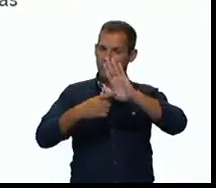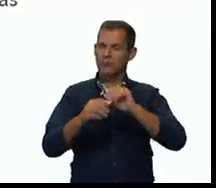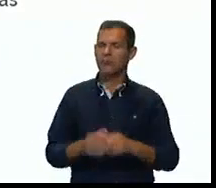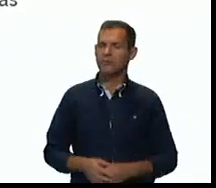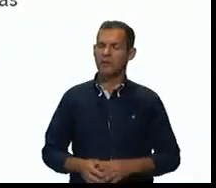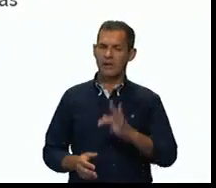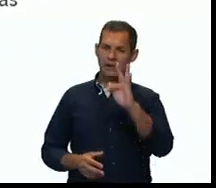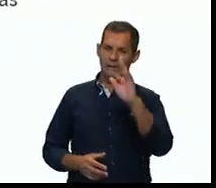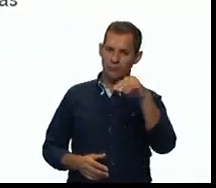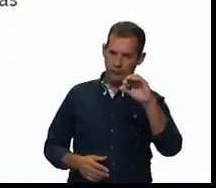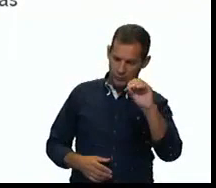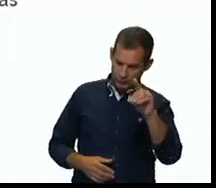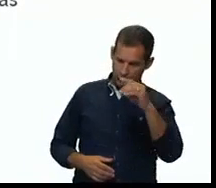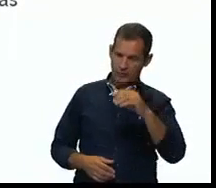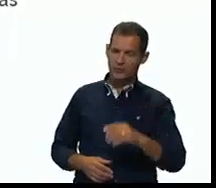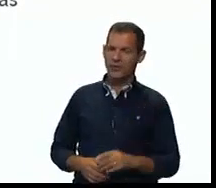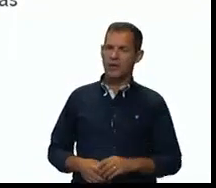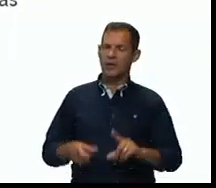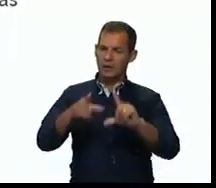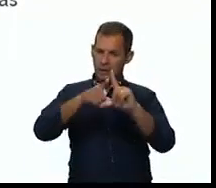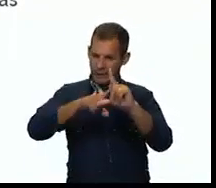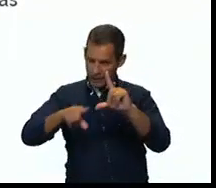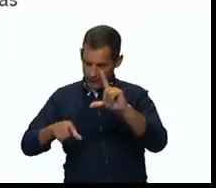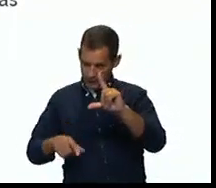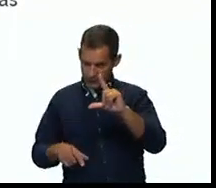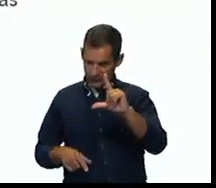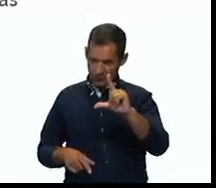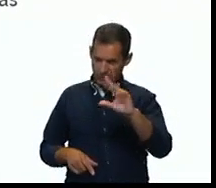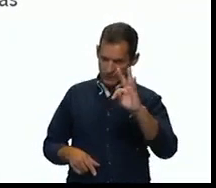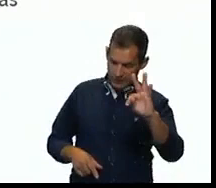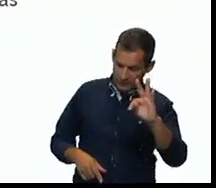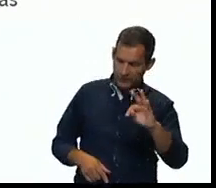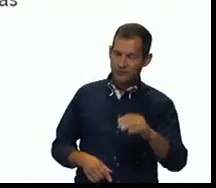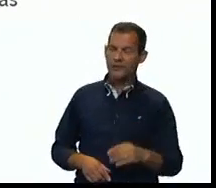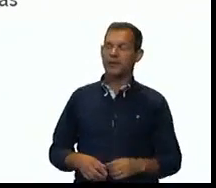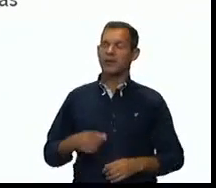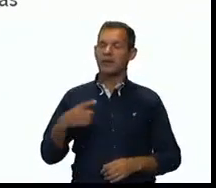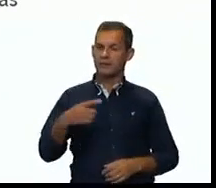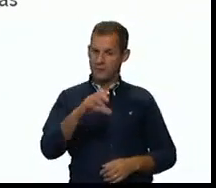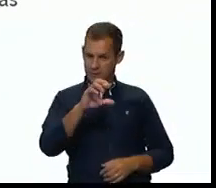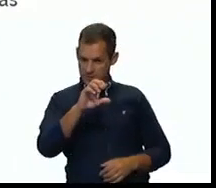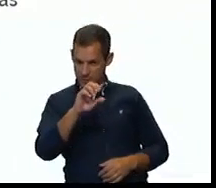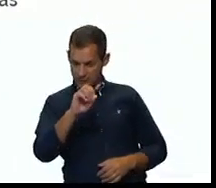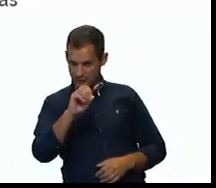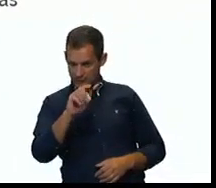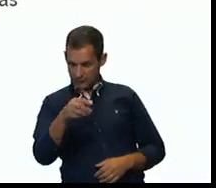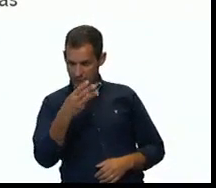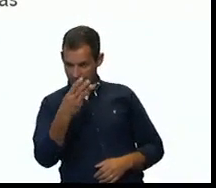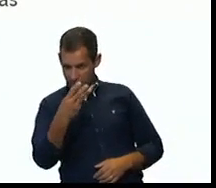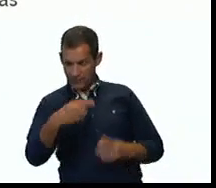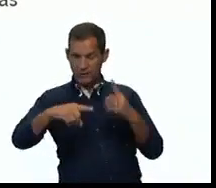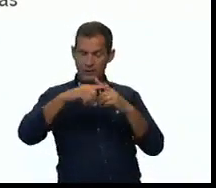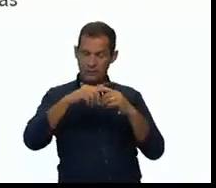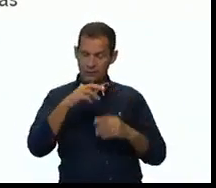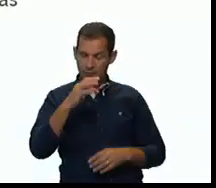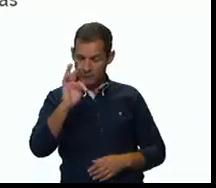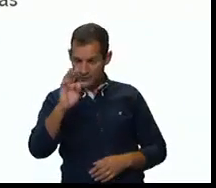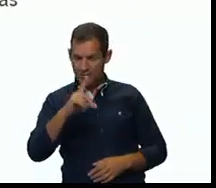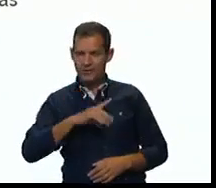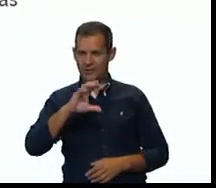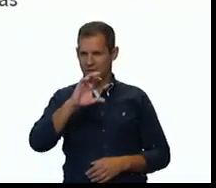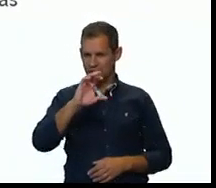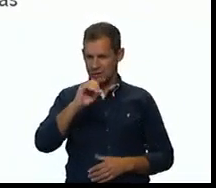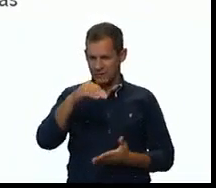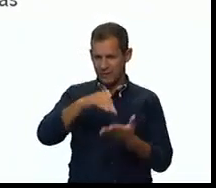pela função L' de T é igual a 0,3T mais 3, e o T está variando de